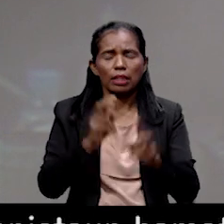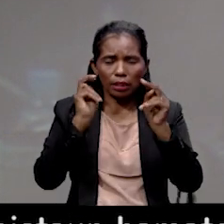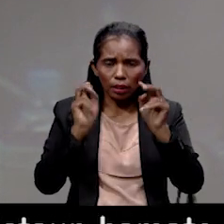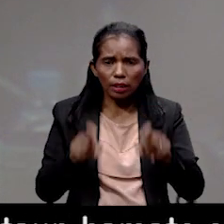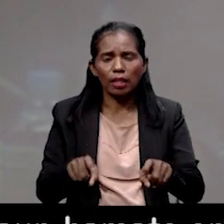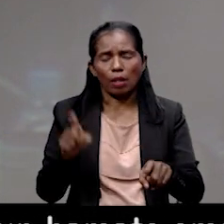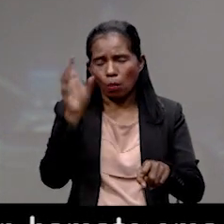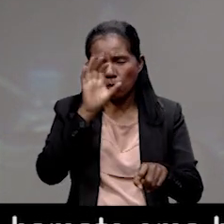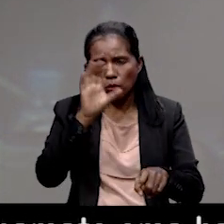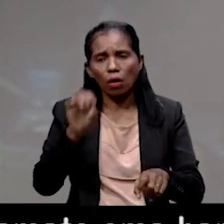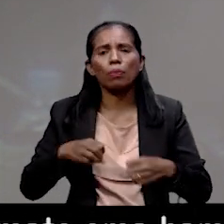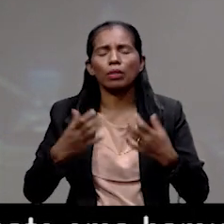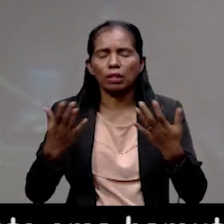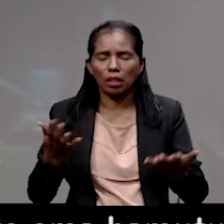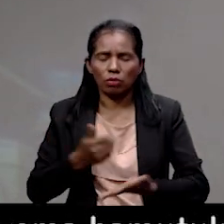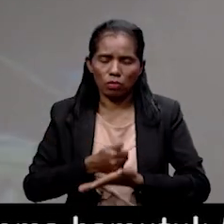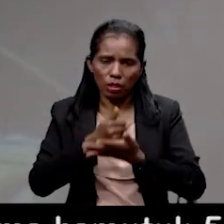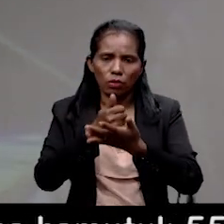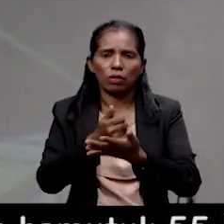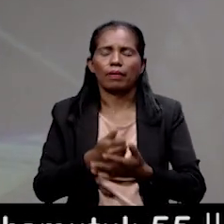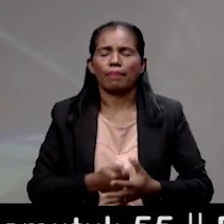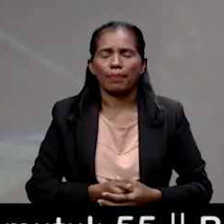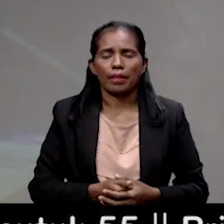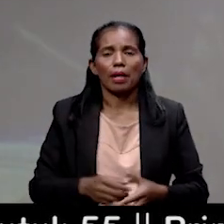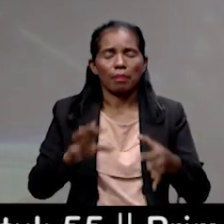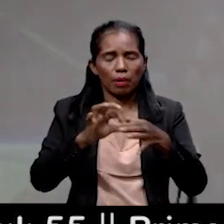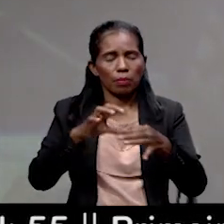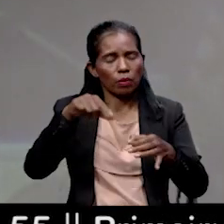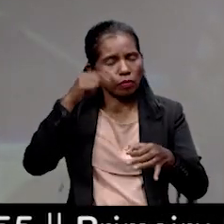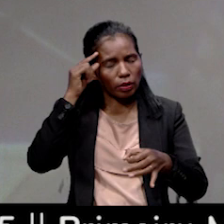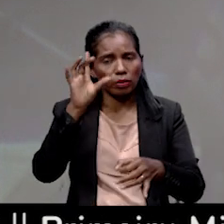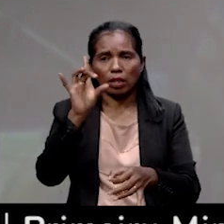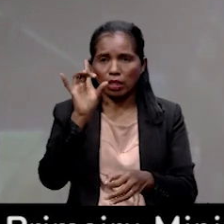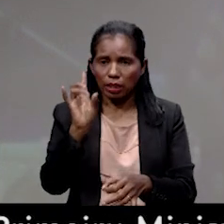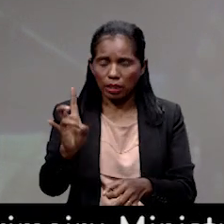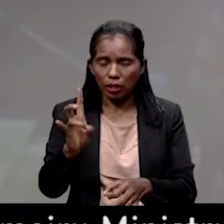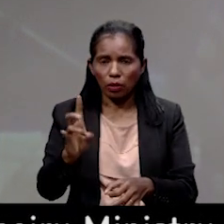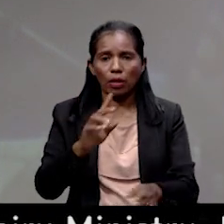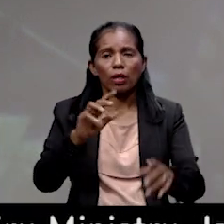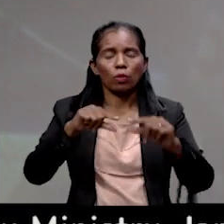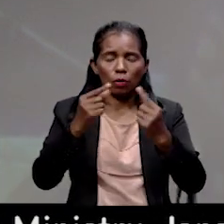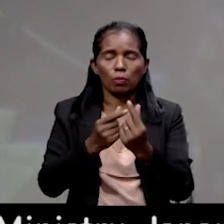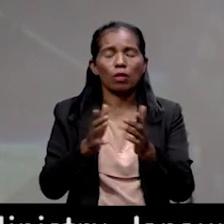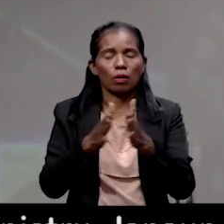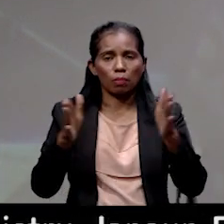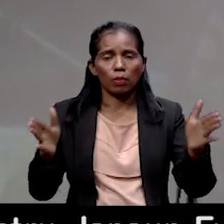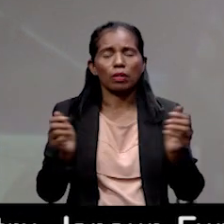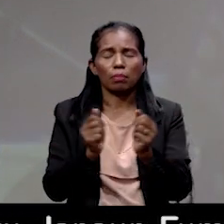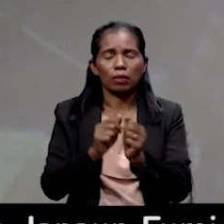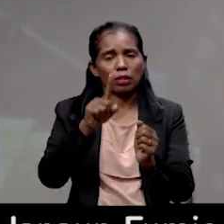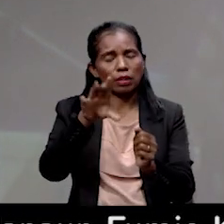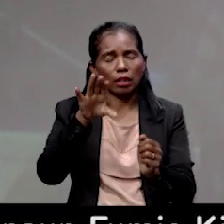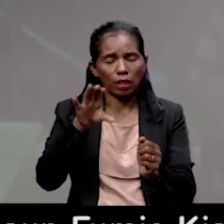ida buka manera o insa par resolve situasaun dane. Membro do governo na hitu ho delegasaun bot cento e tal pessoas vai a